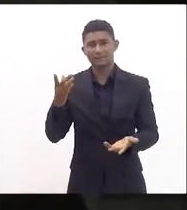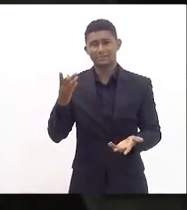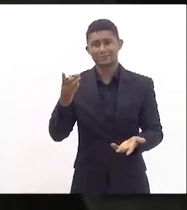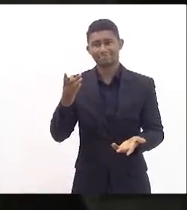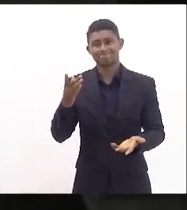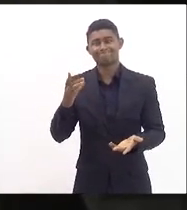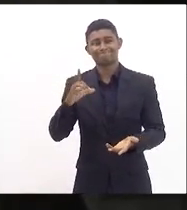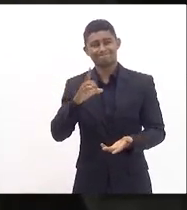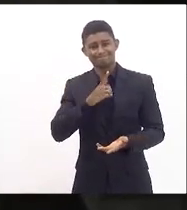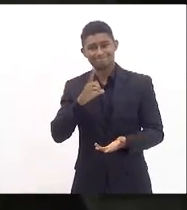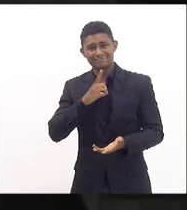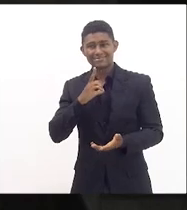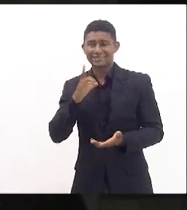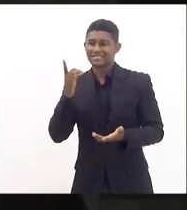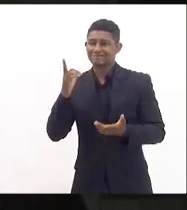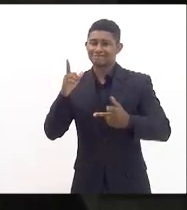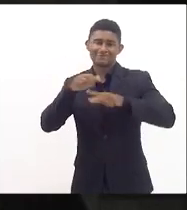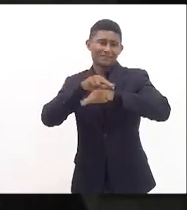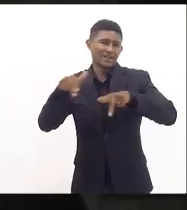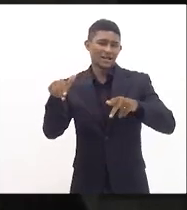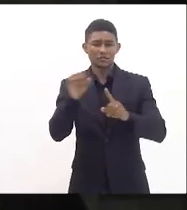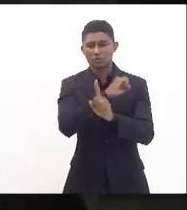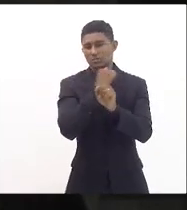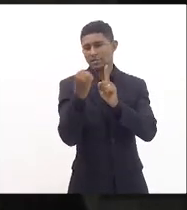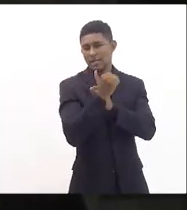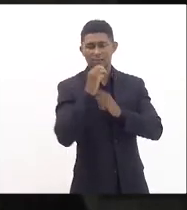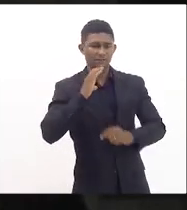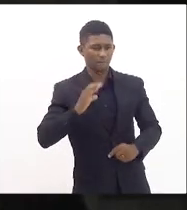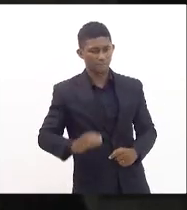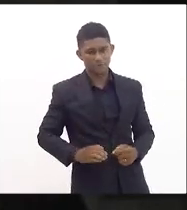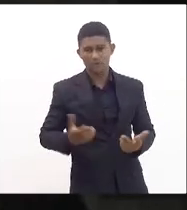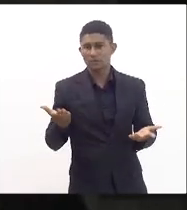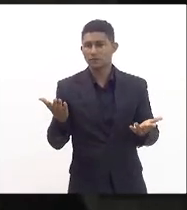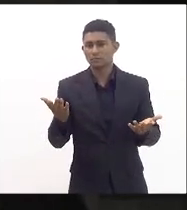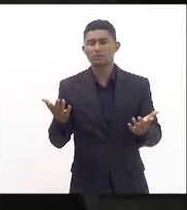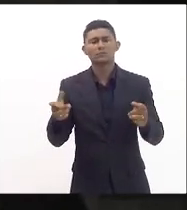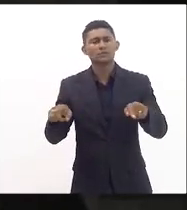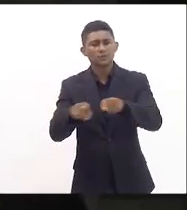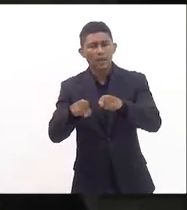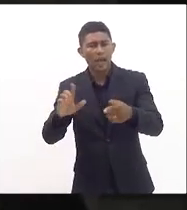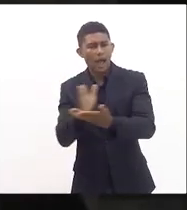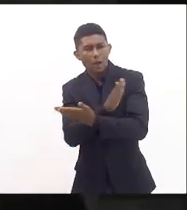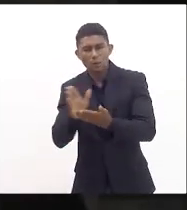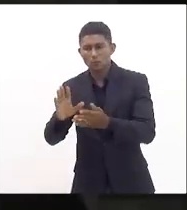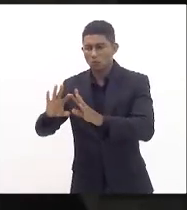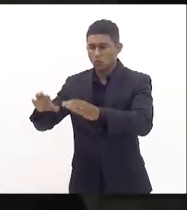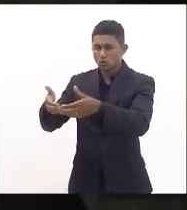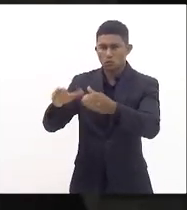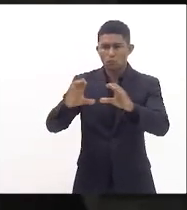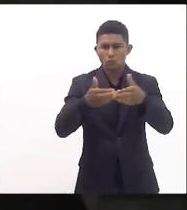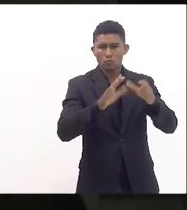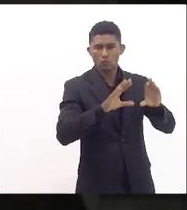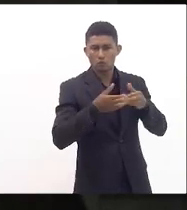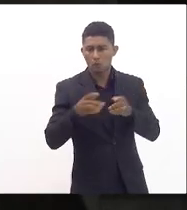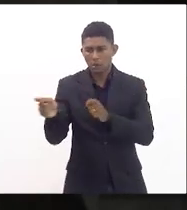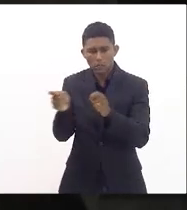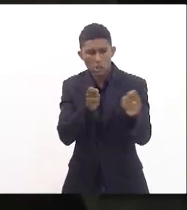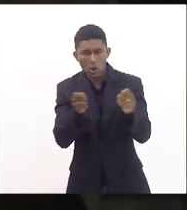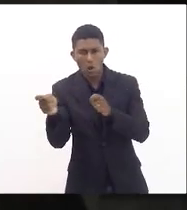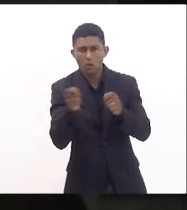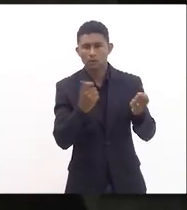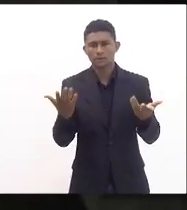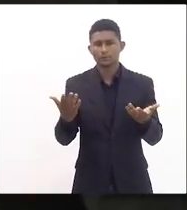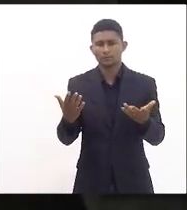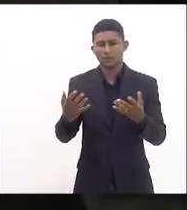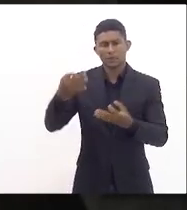a sociedade civil organizada, tem os órgãos de controle externo e controle interno, os tribunais